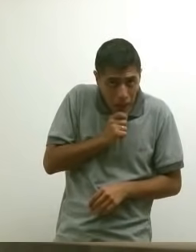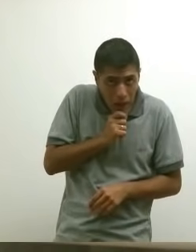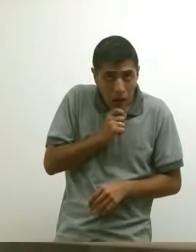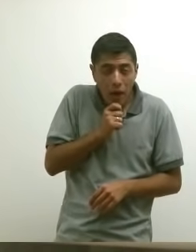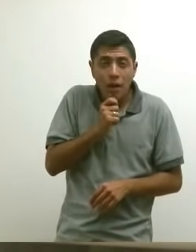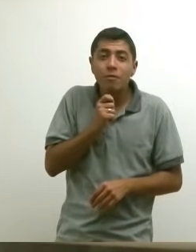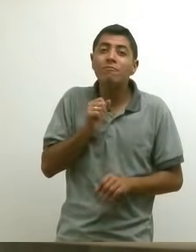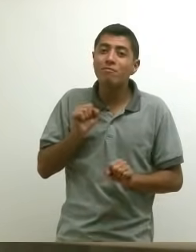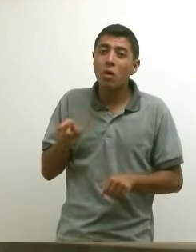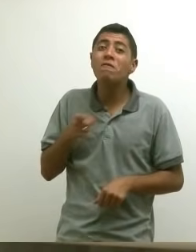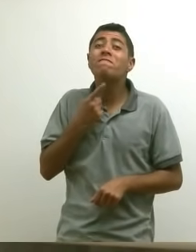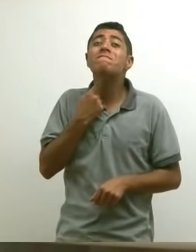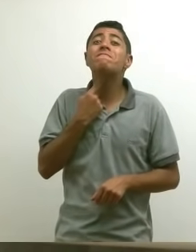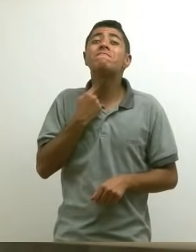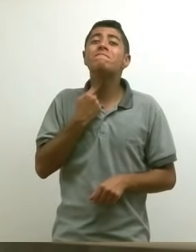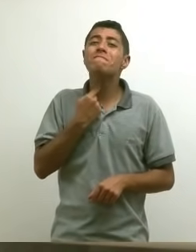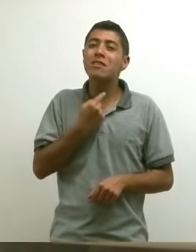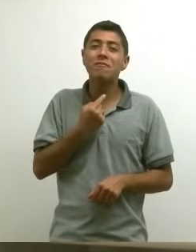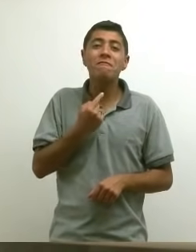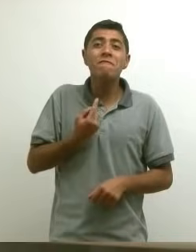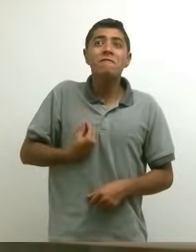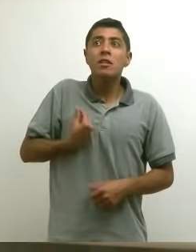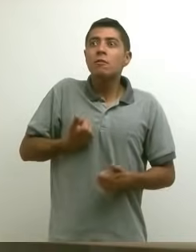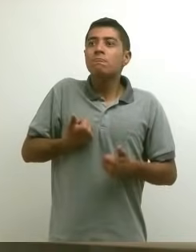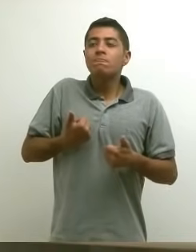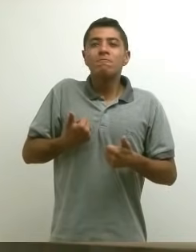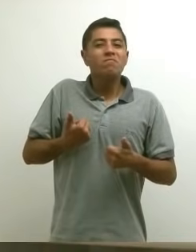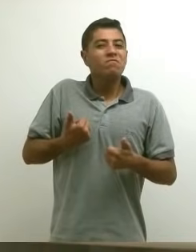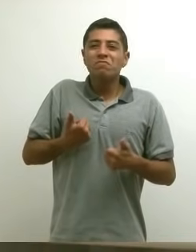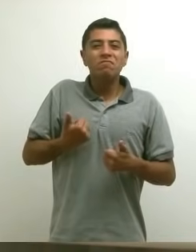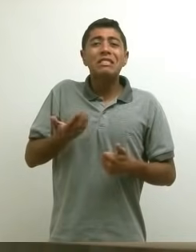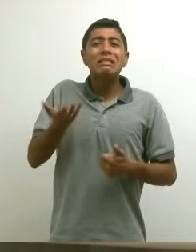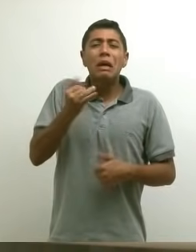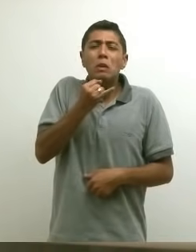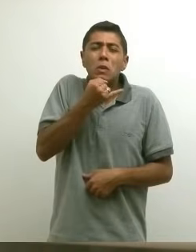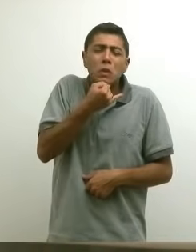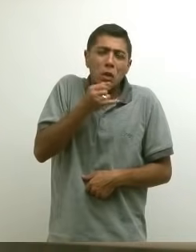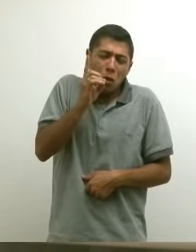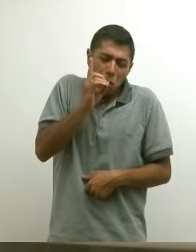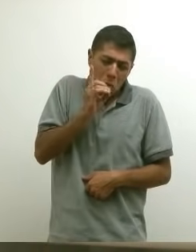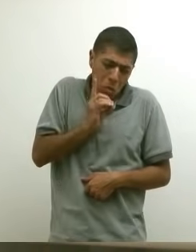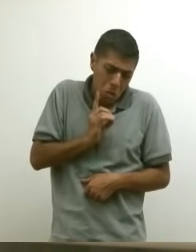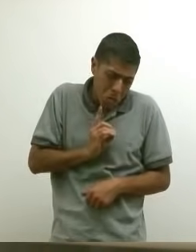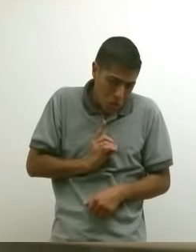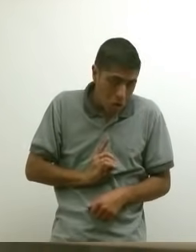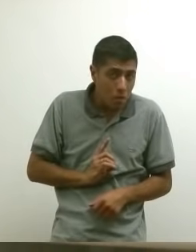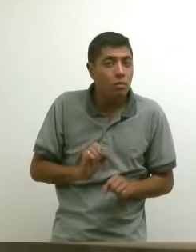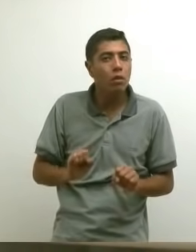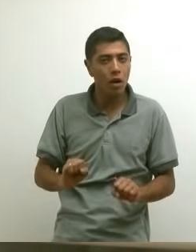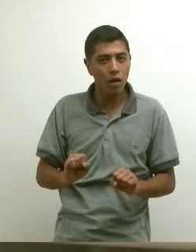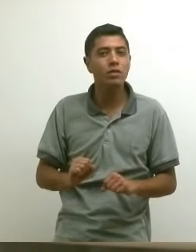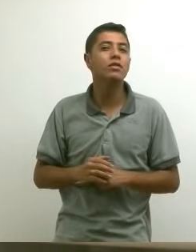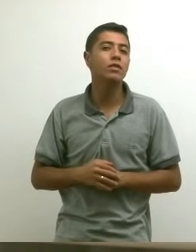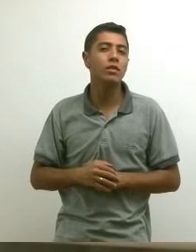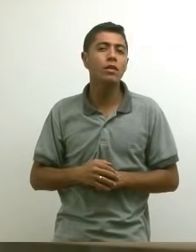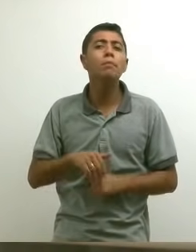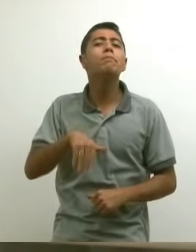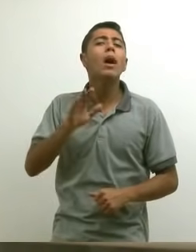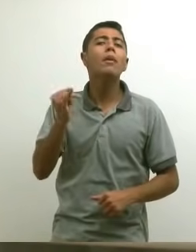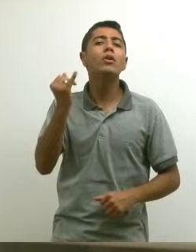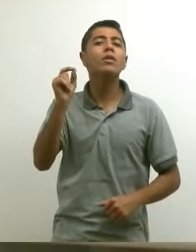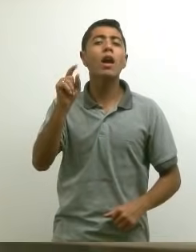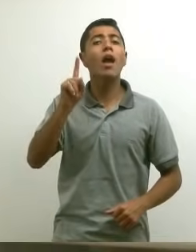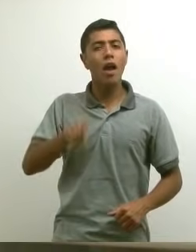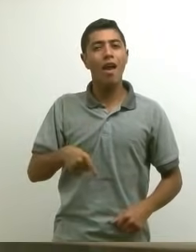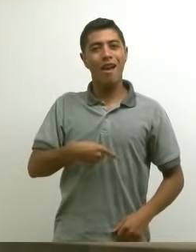abdominal 5% no sangue 5% no cérebro da primeira infância é uma